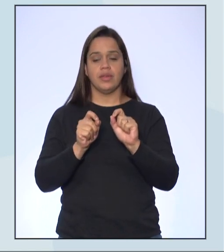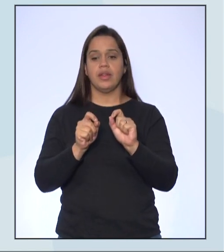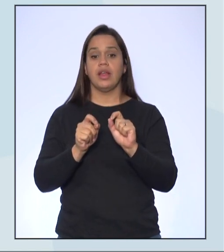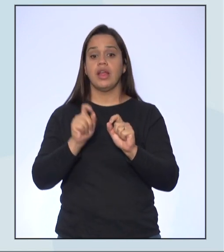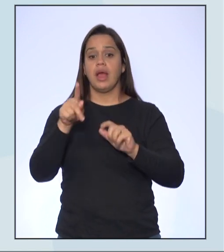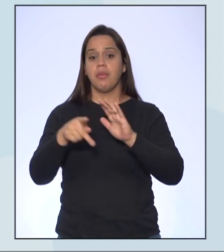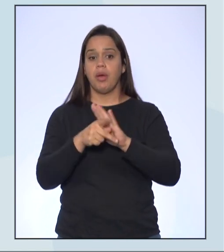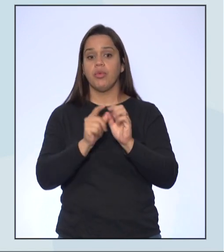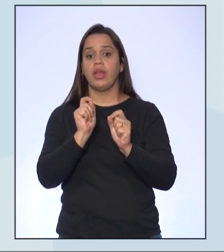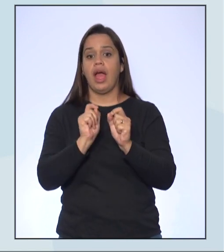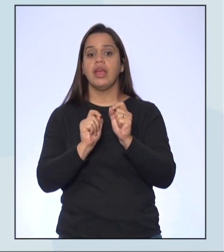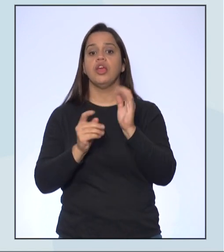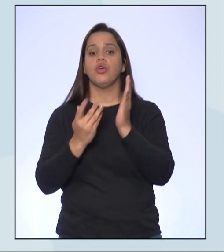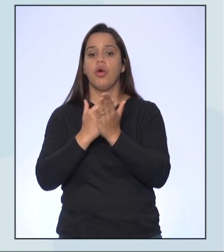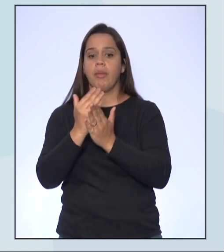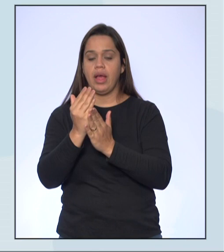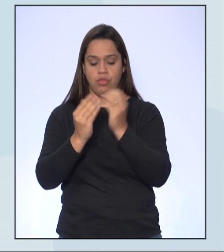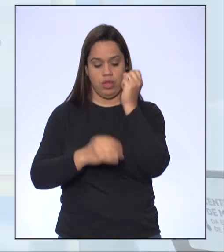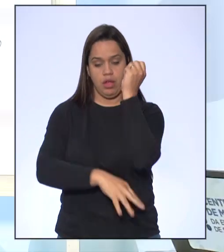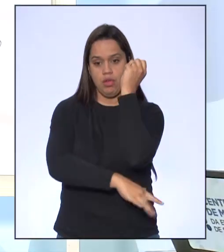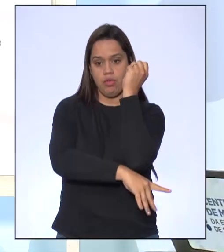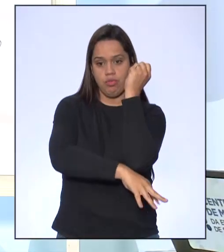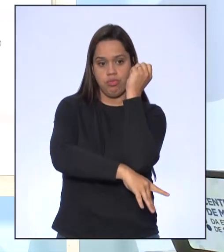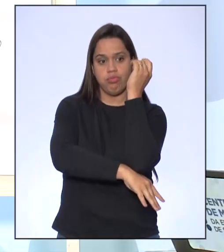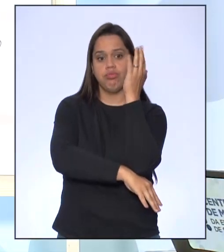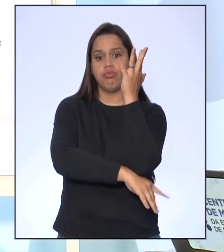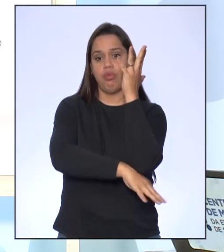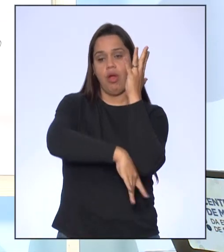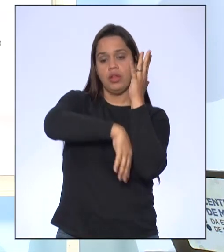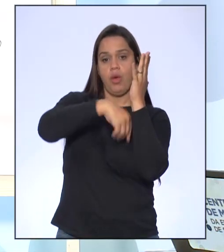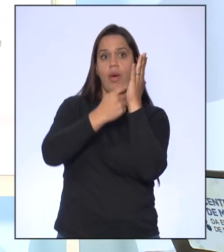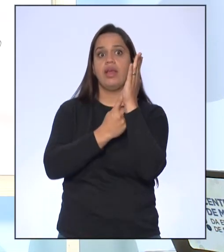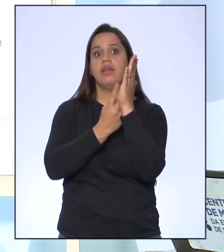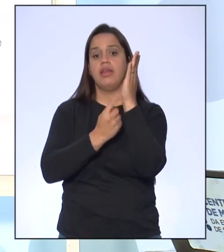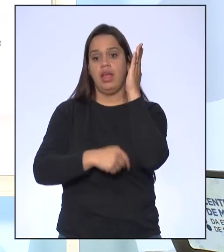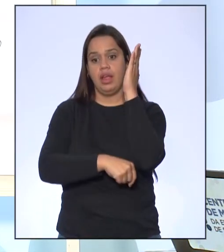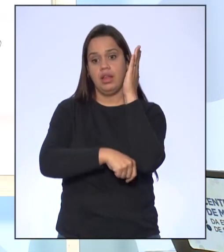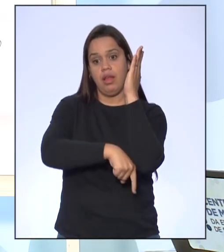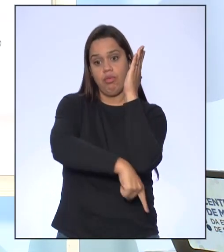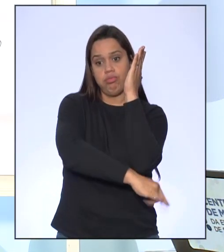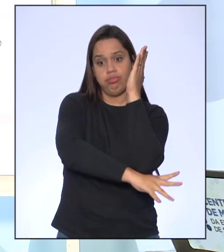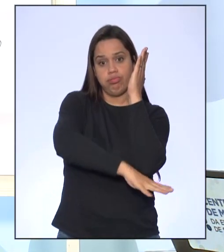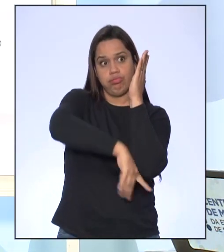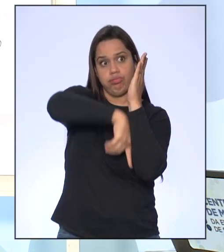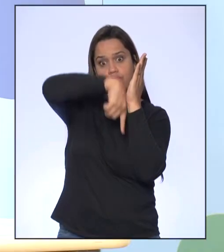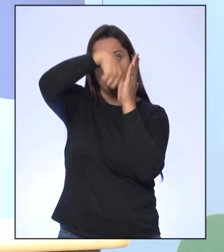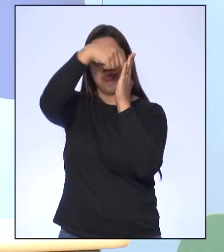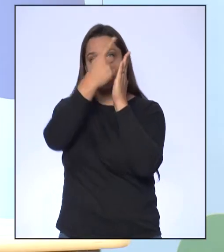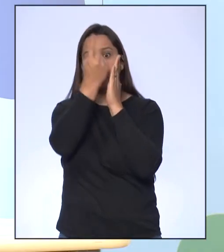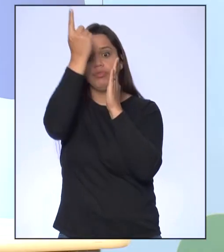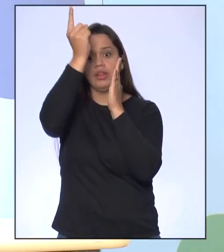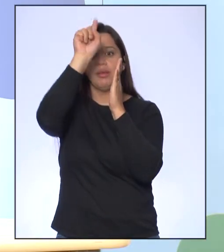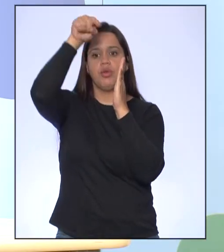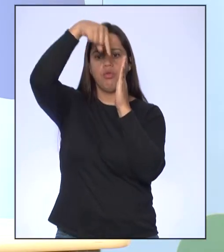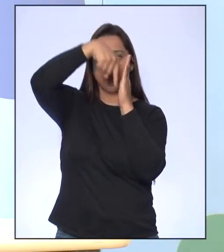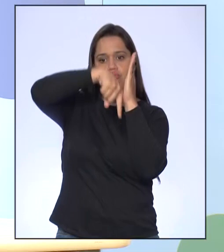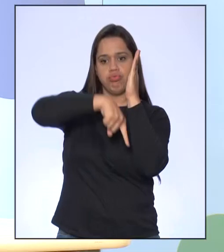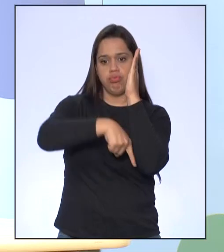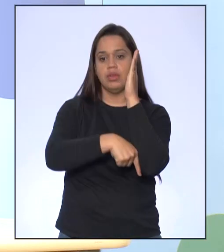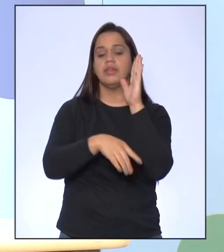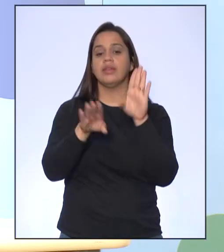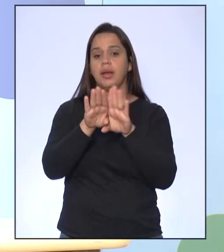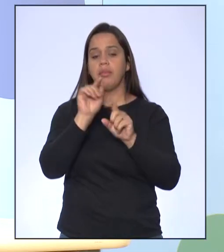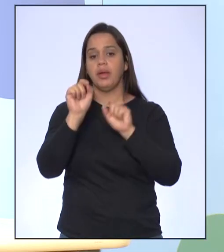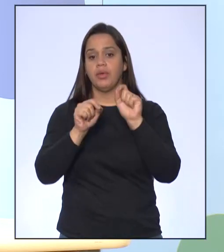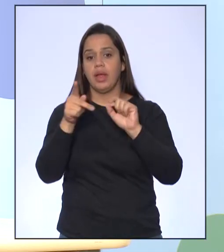oxigênio, que é importantíssimo para a respiração tanto da planta quanto para os outros seres vivos. Então, os vegetais e as